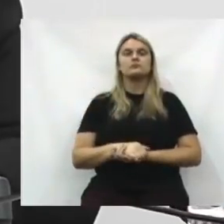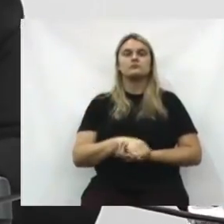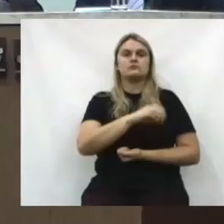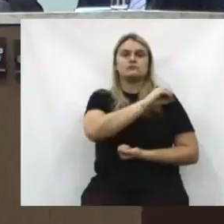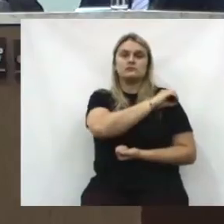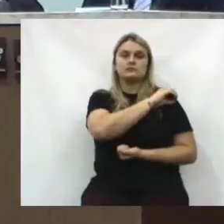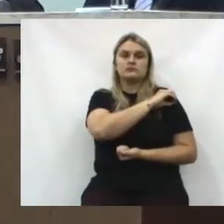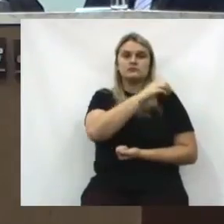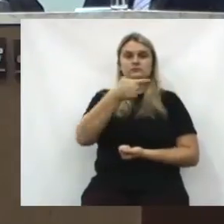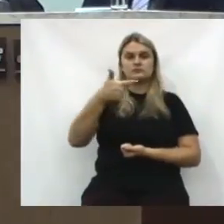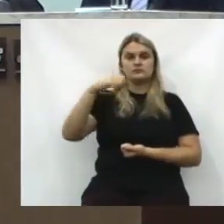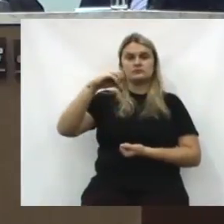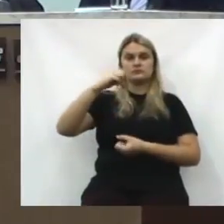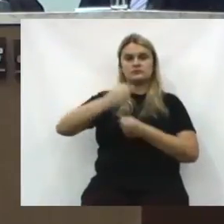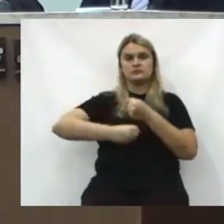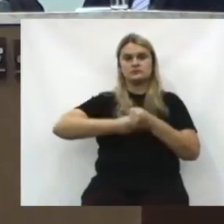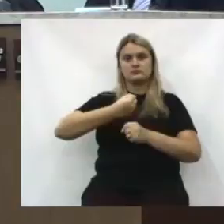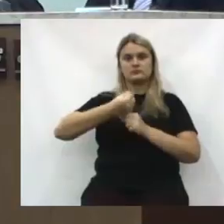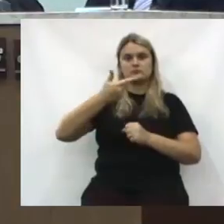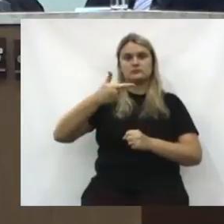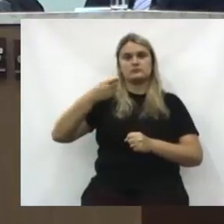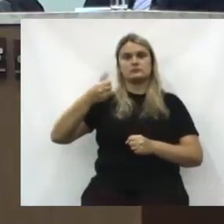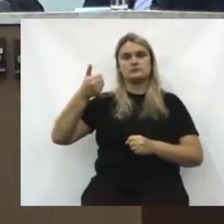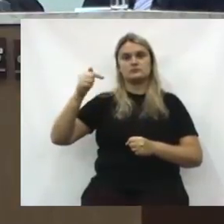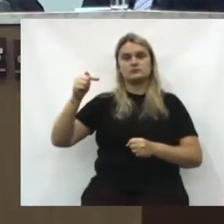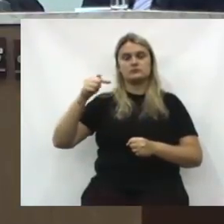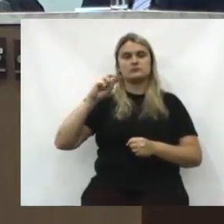28/2017. Número